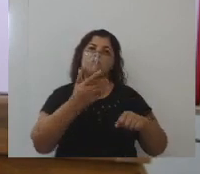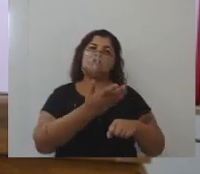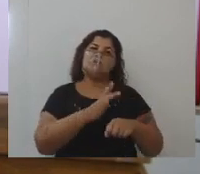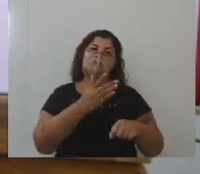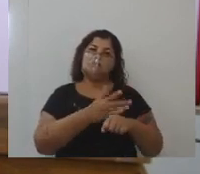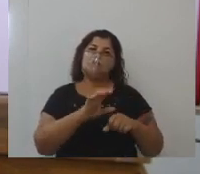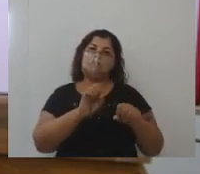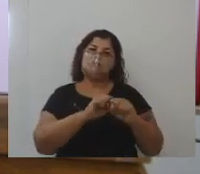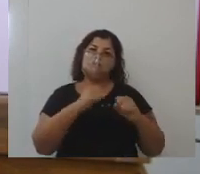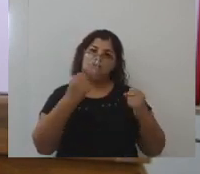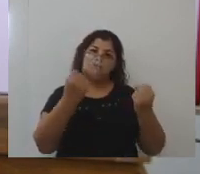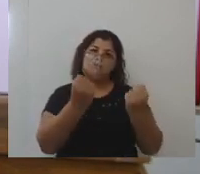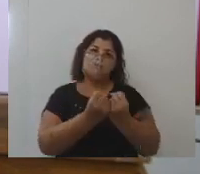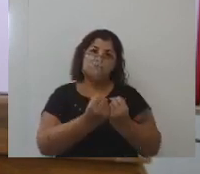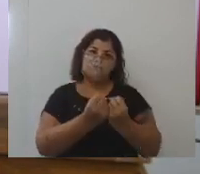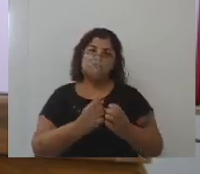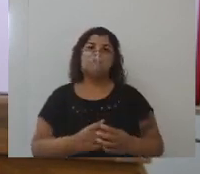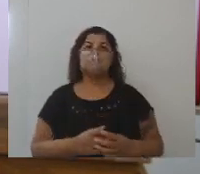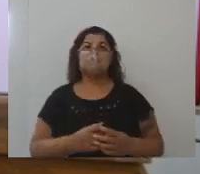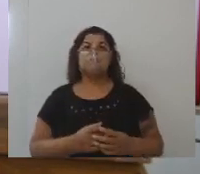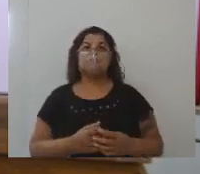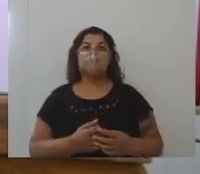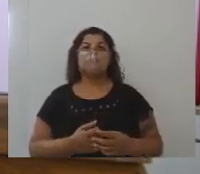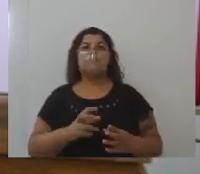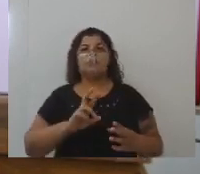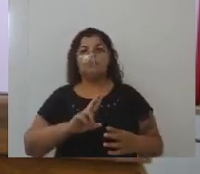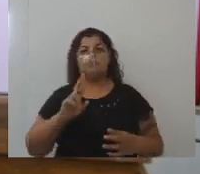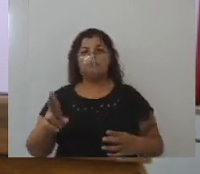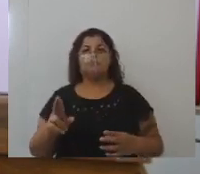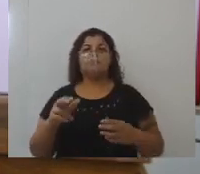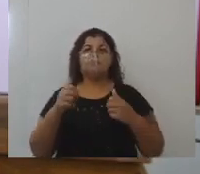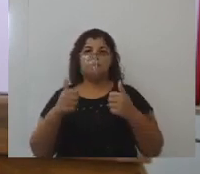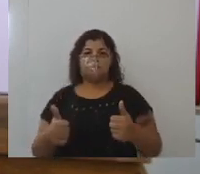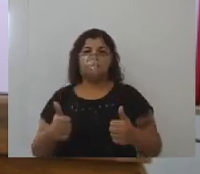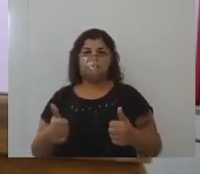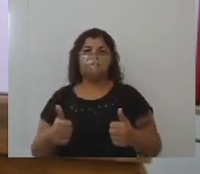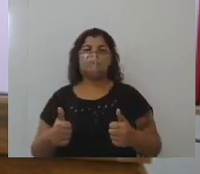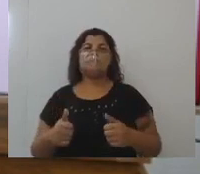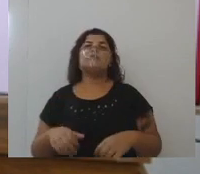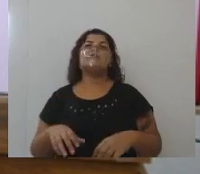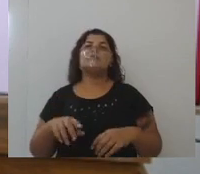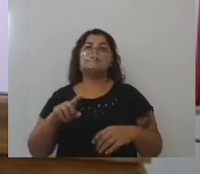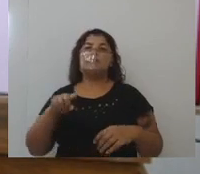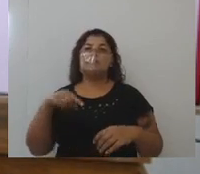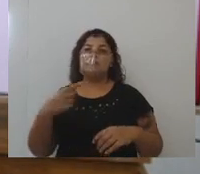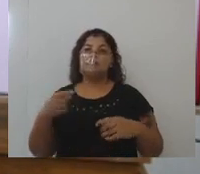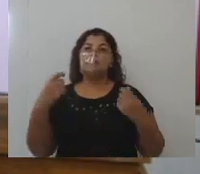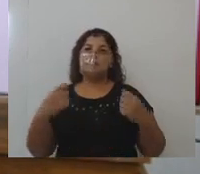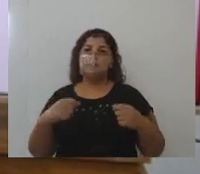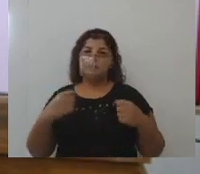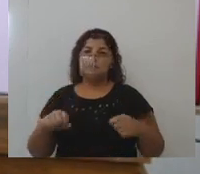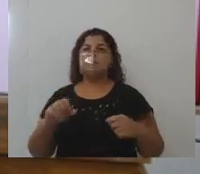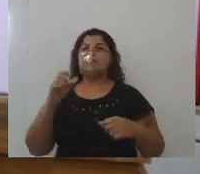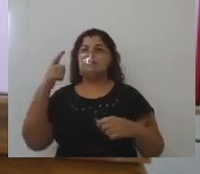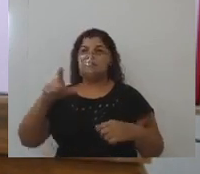socialista. Então, eu respondi em partes a tua pergunta, fico devendo isso para você, mas se você precisar, manda